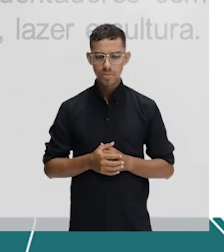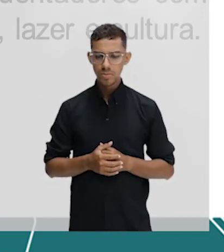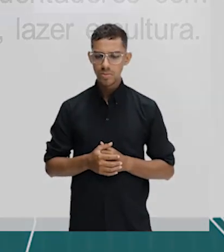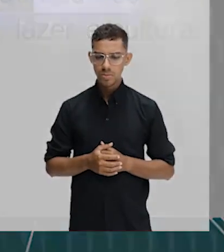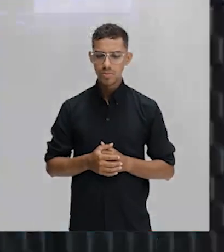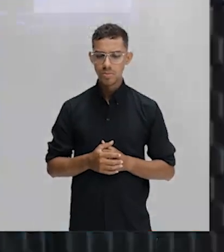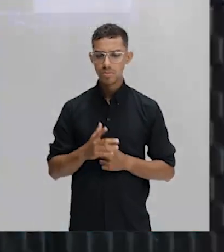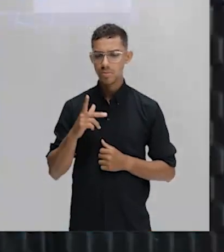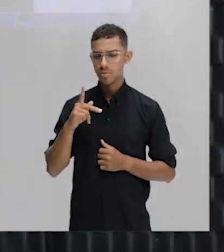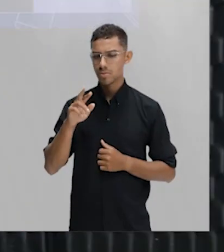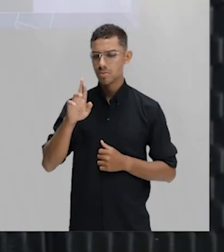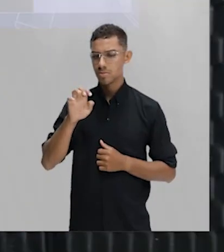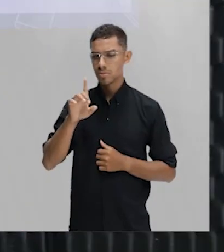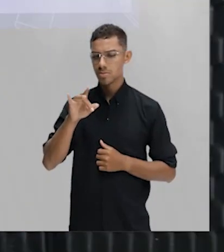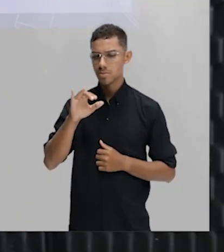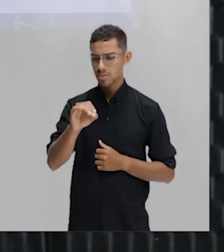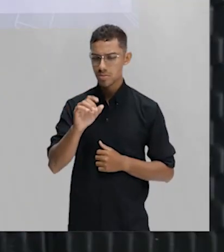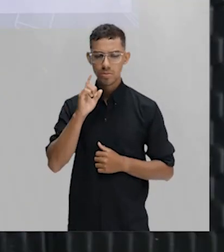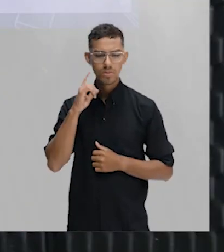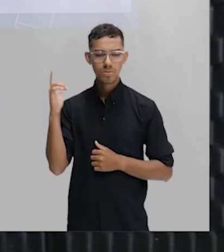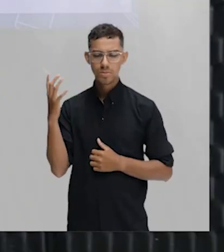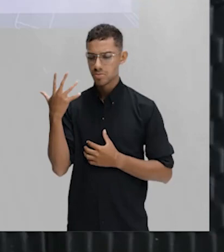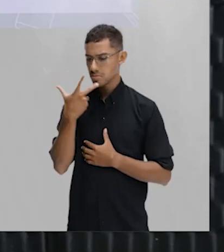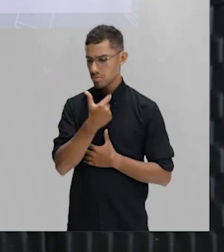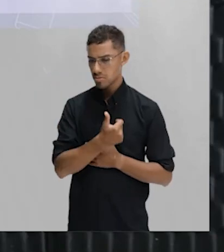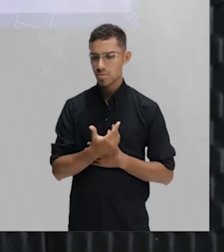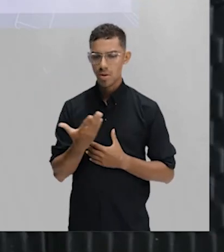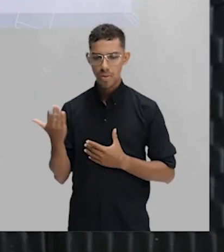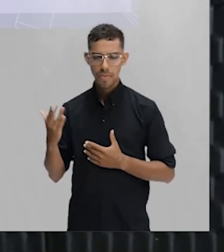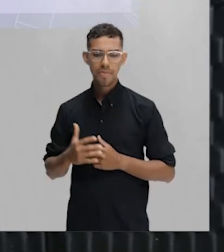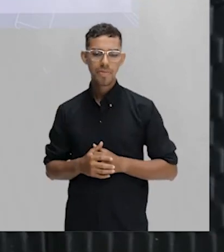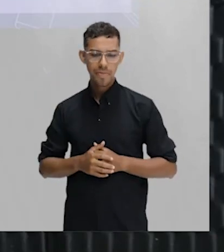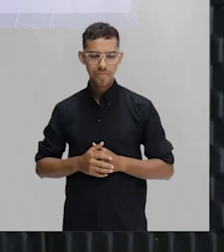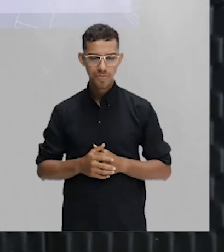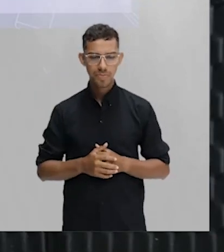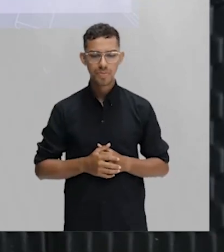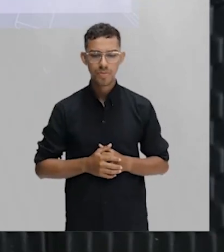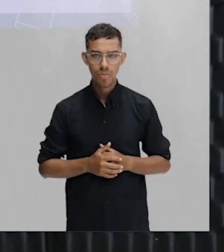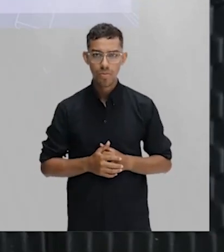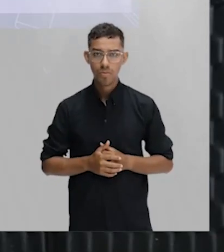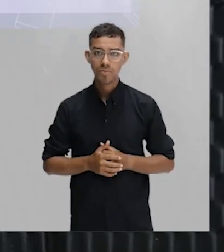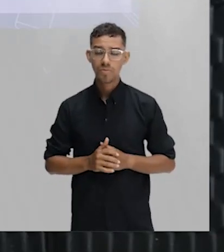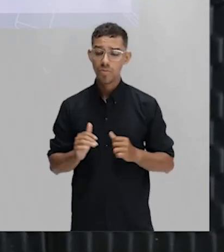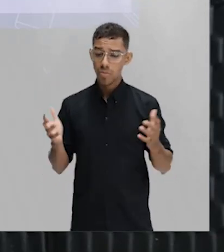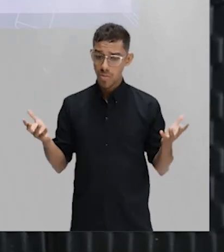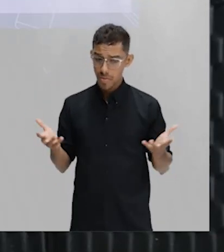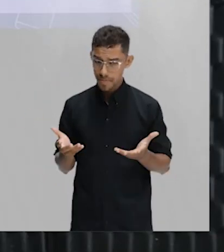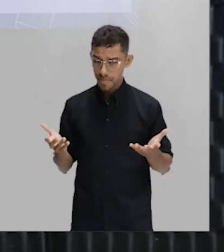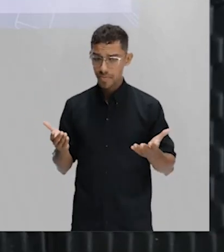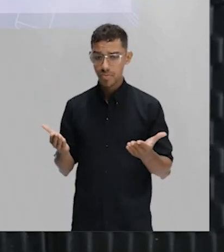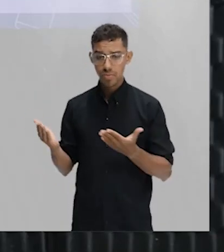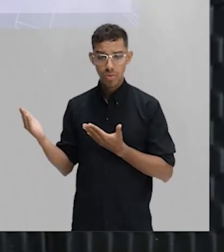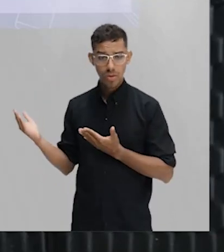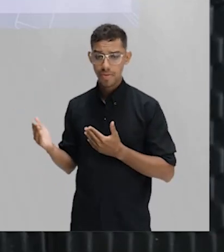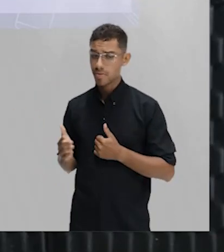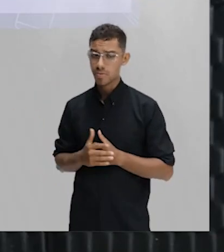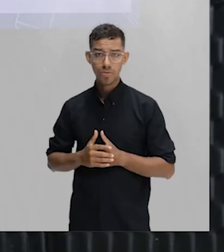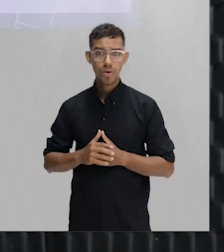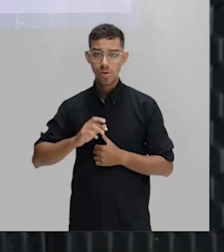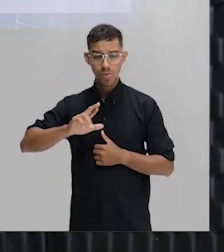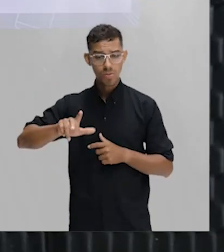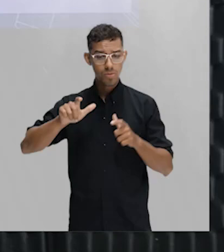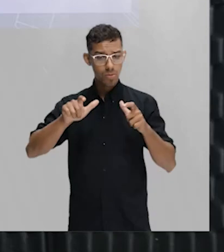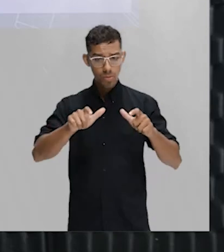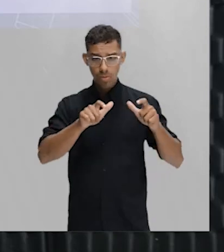o prédio em si uma pequena obra de arte, ou uma grande obra de arte. Bom, nesse caso aqui, não é um local